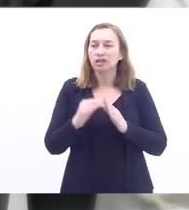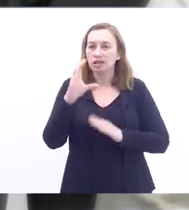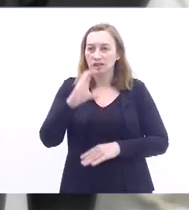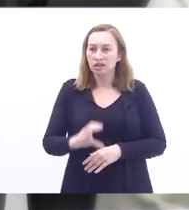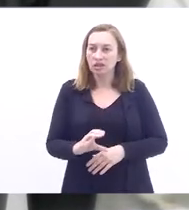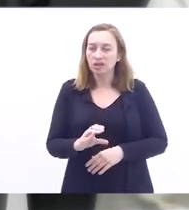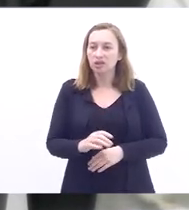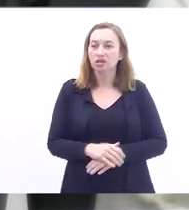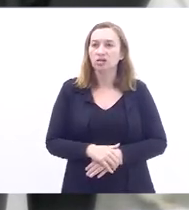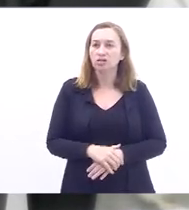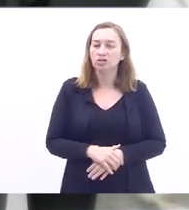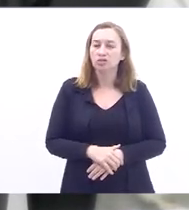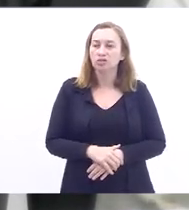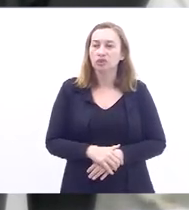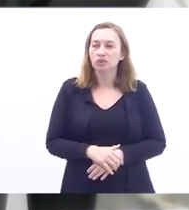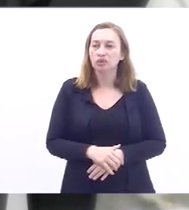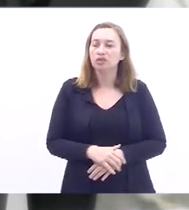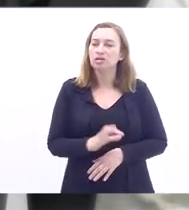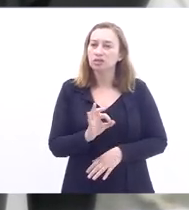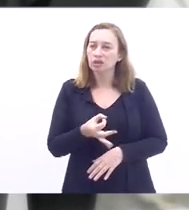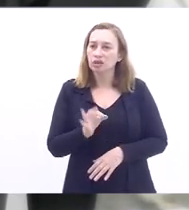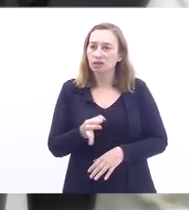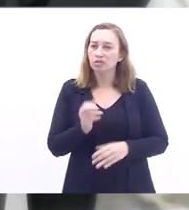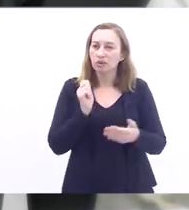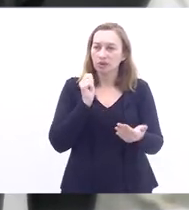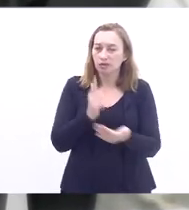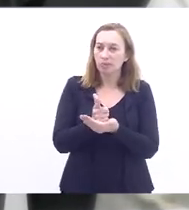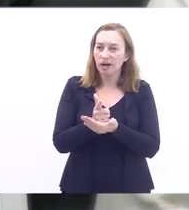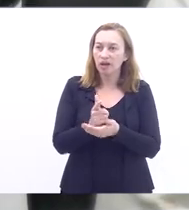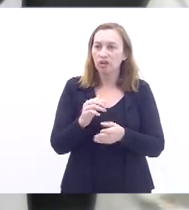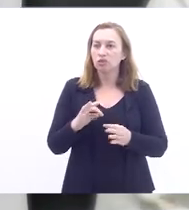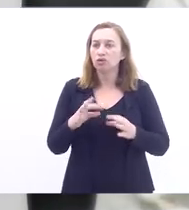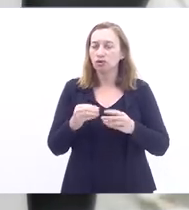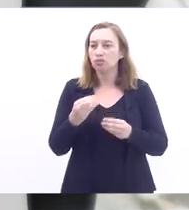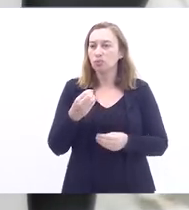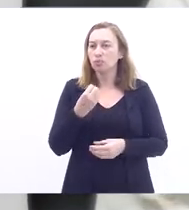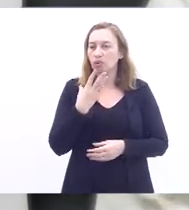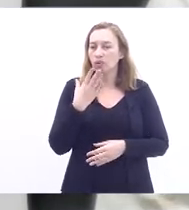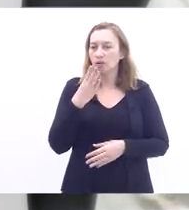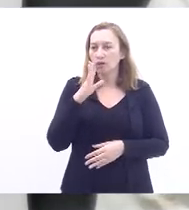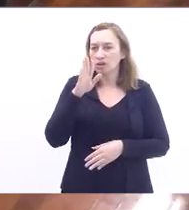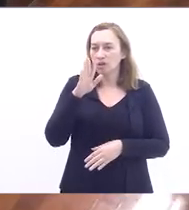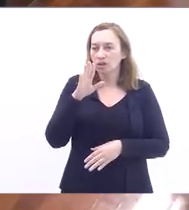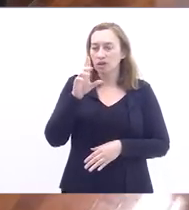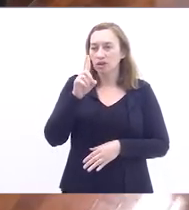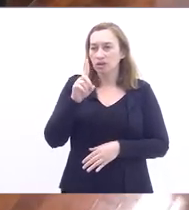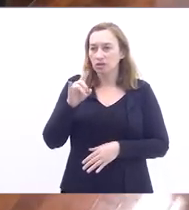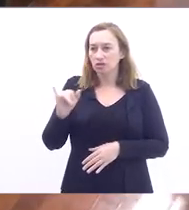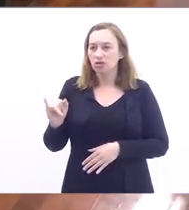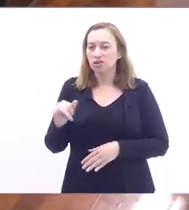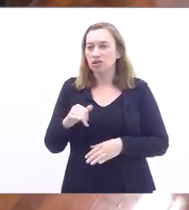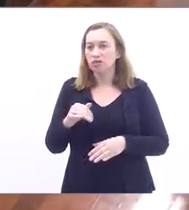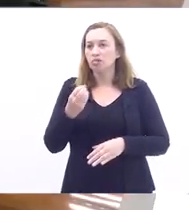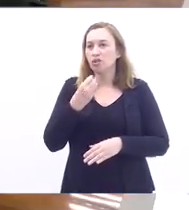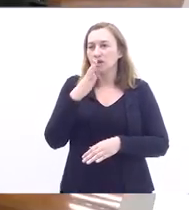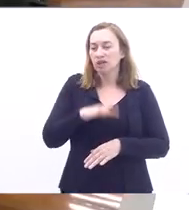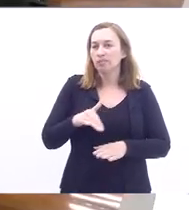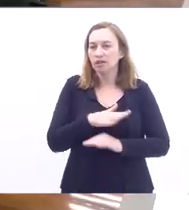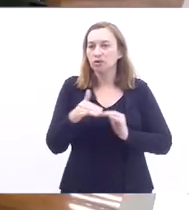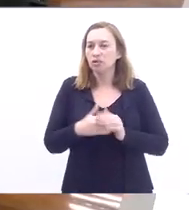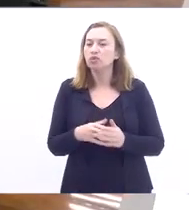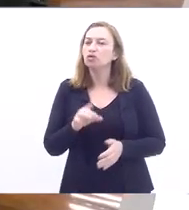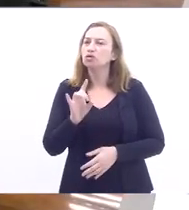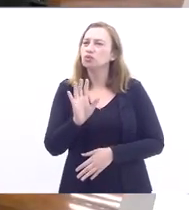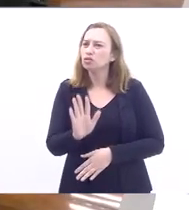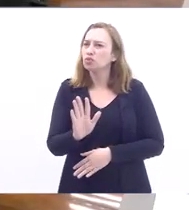Civil para que os quadro enquadramento efetivamente sejam pagos boa tarde bom dia para todos que todos é obrigado